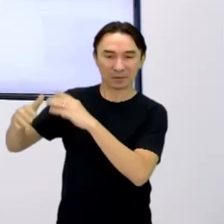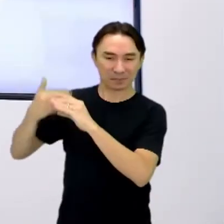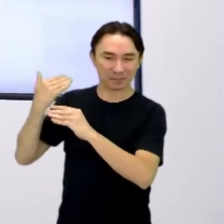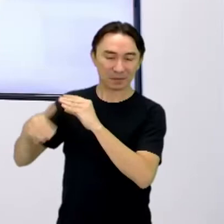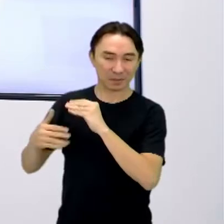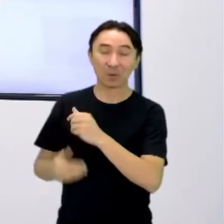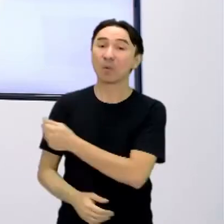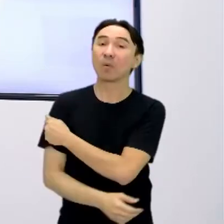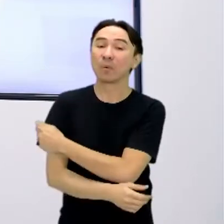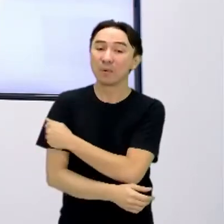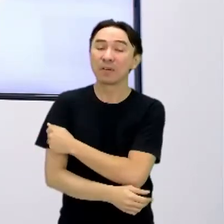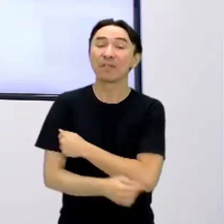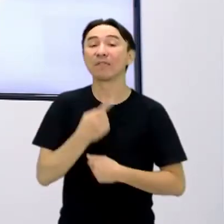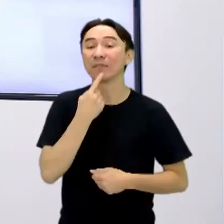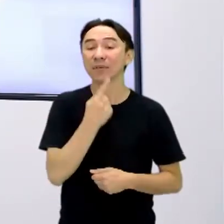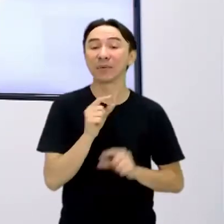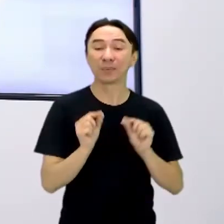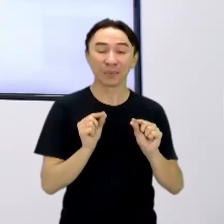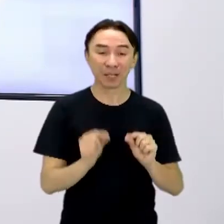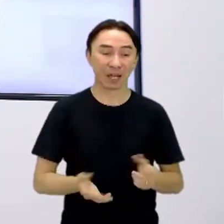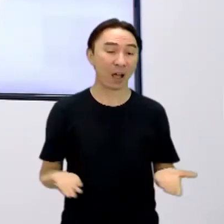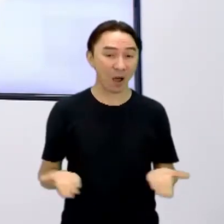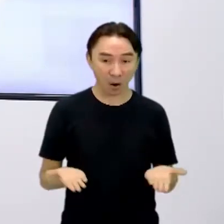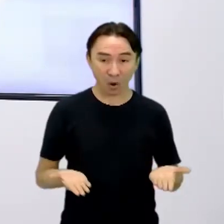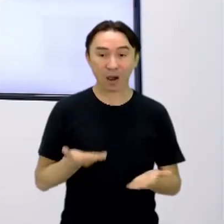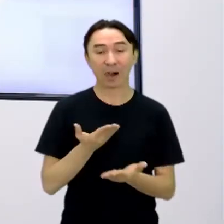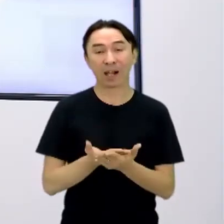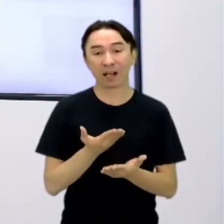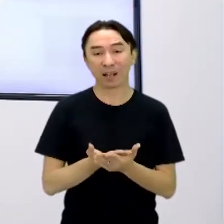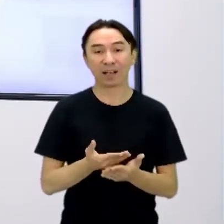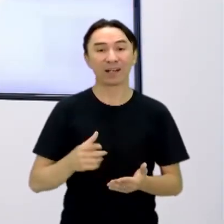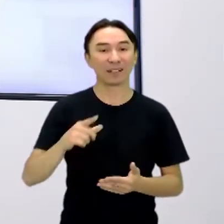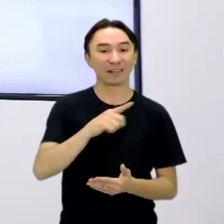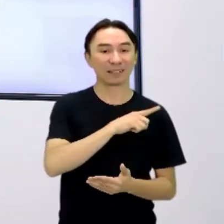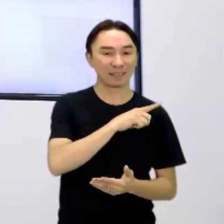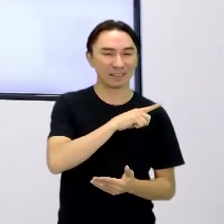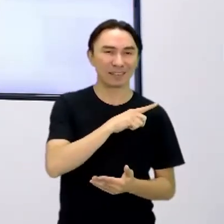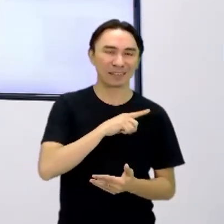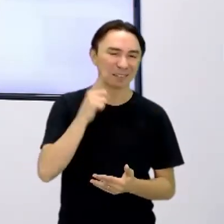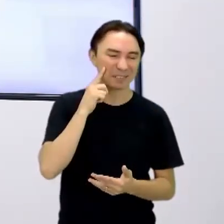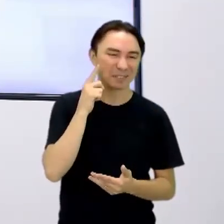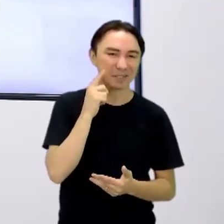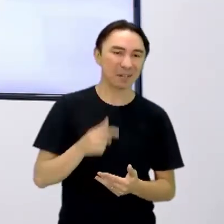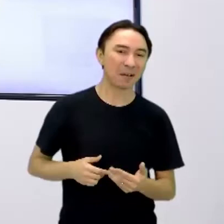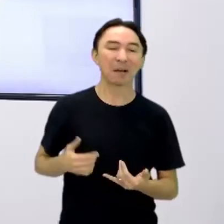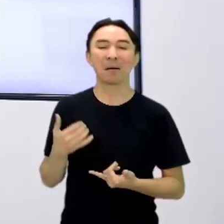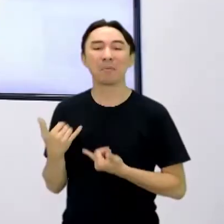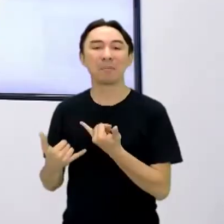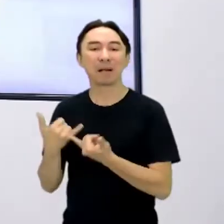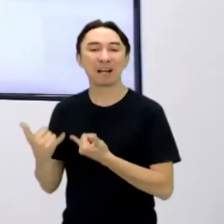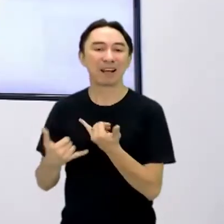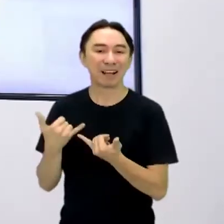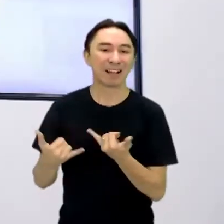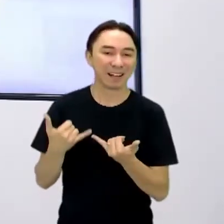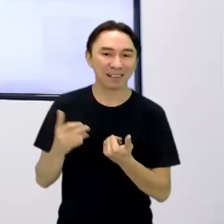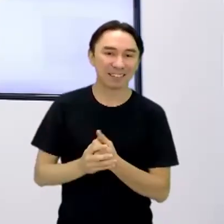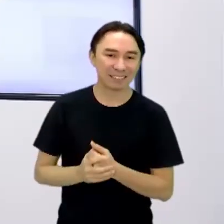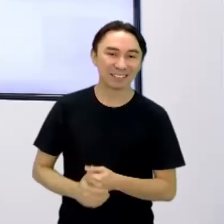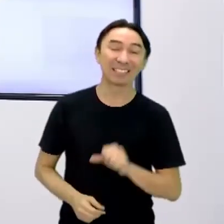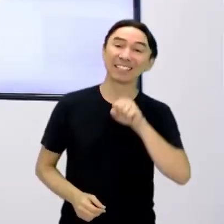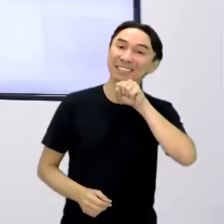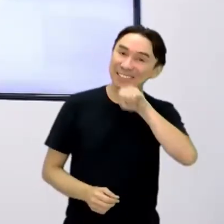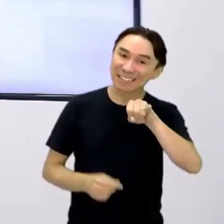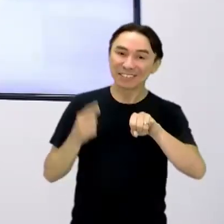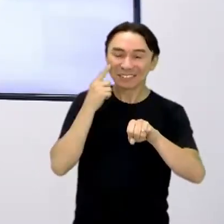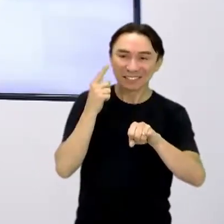aqui que ele falou que, neste momento da aula, ele está jogando, acho que é Fortnite. Talvez se você tivesse jogado menos, você não estaria aqui na recuperação, né?